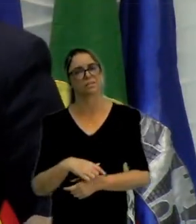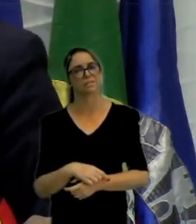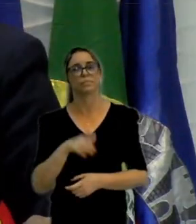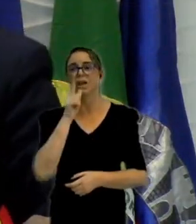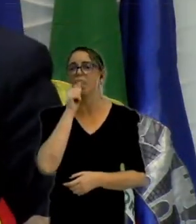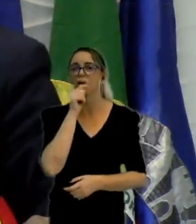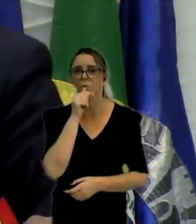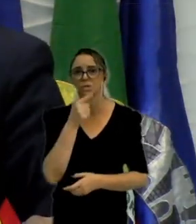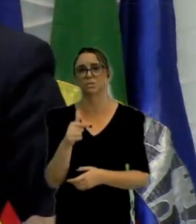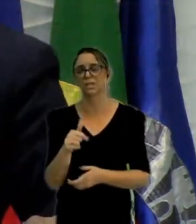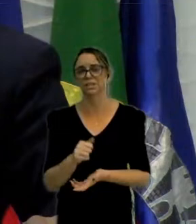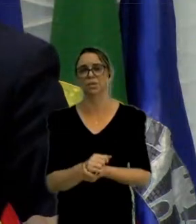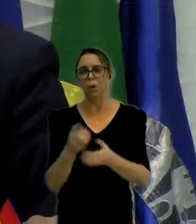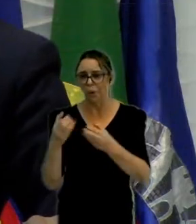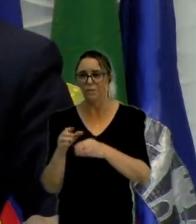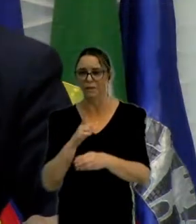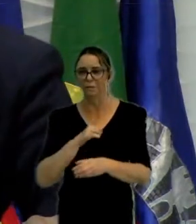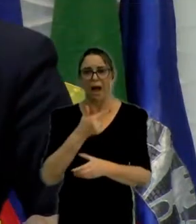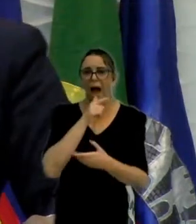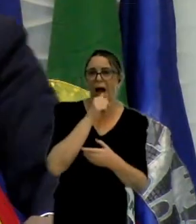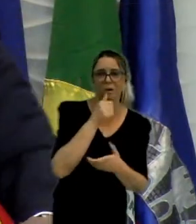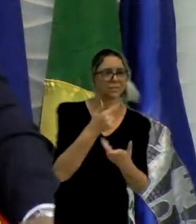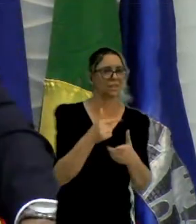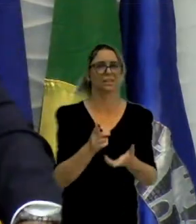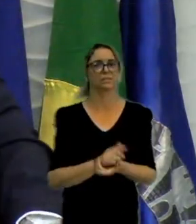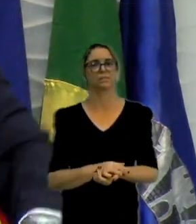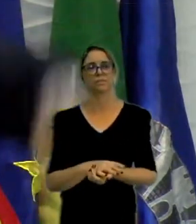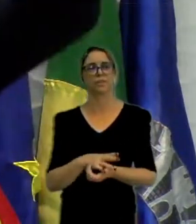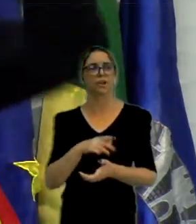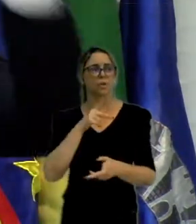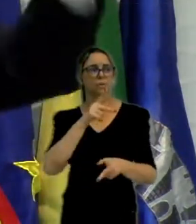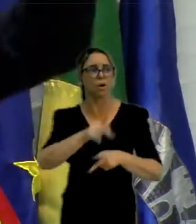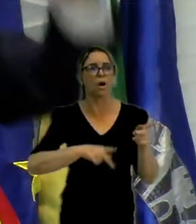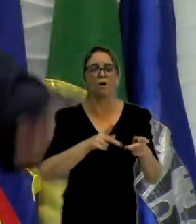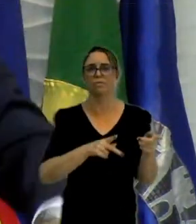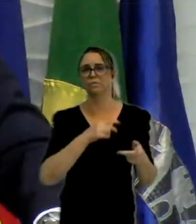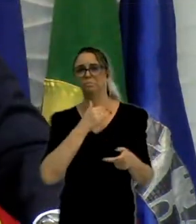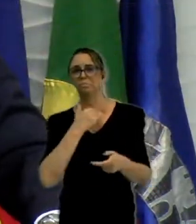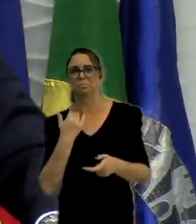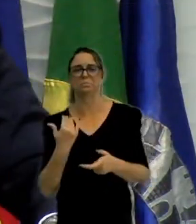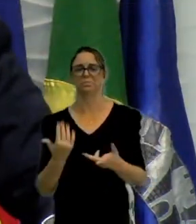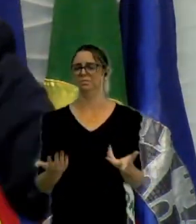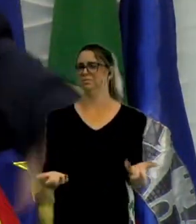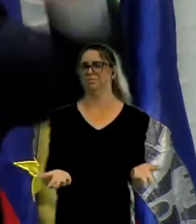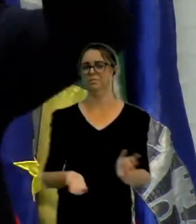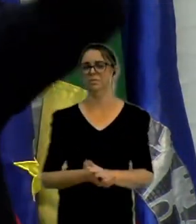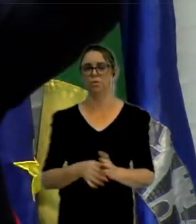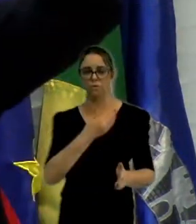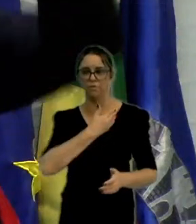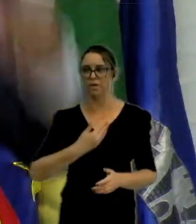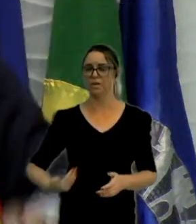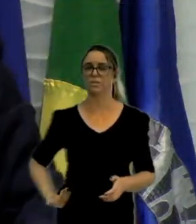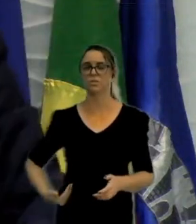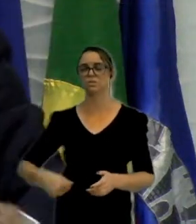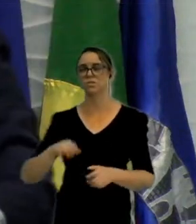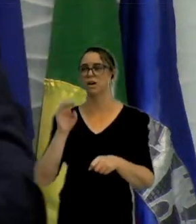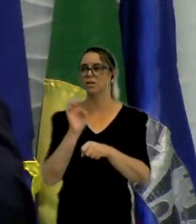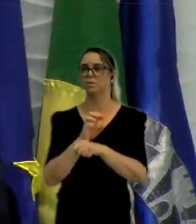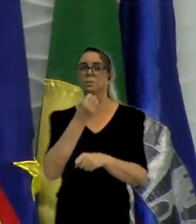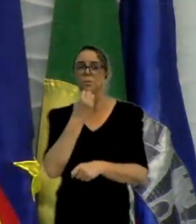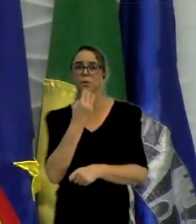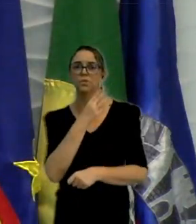água, nós morrendo de sede e matando o povo, que ninguém consegue nada nesse governo do estado. Um abraço e um bom